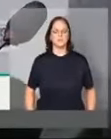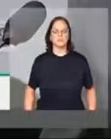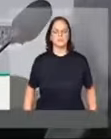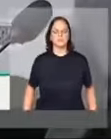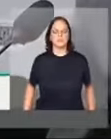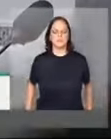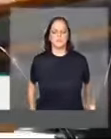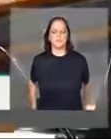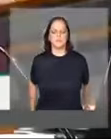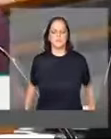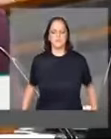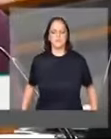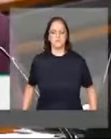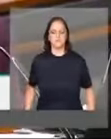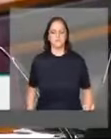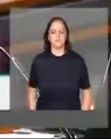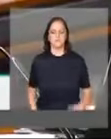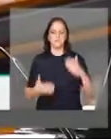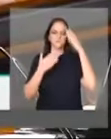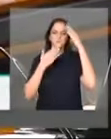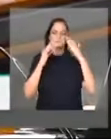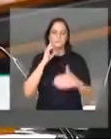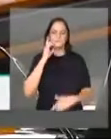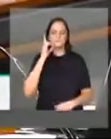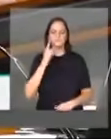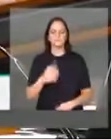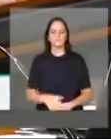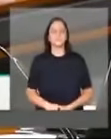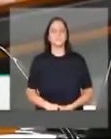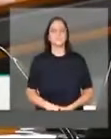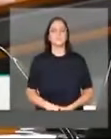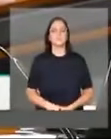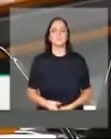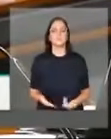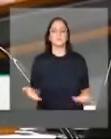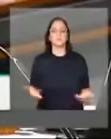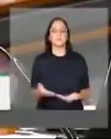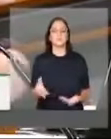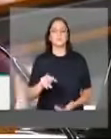Deputado André Janones, muito obrigado. Em seguida, passo a palavra ao deputado Wilson do Afetaeng.